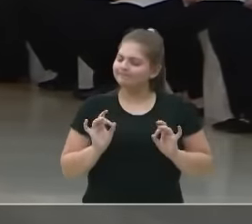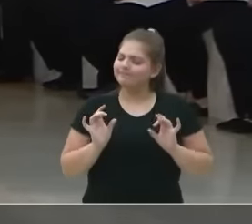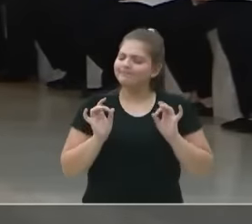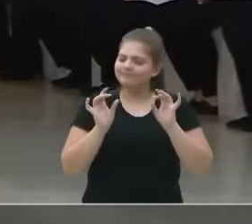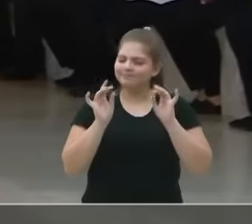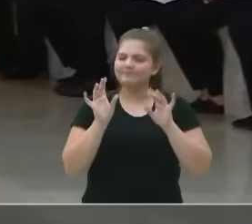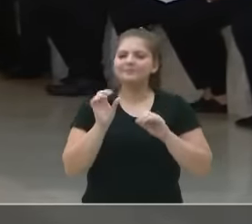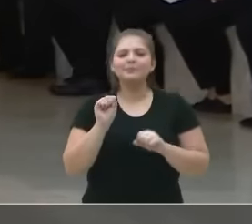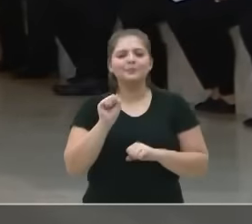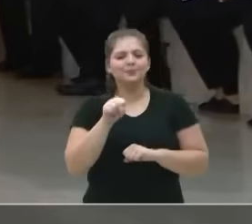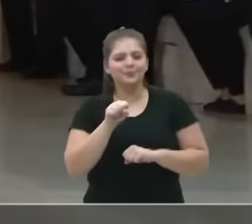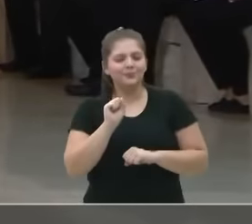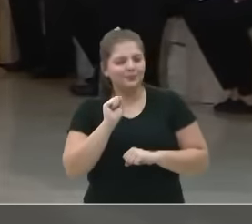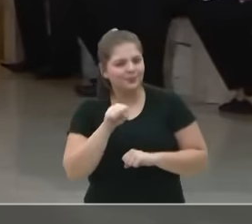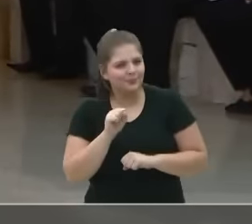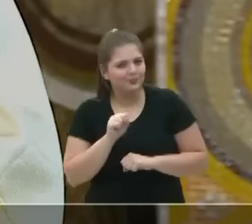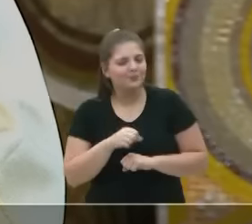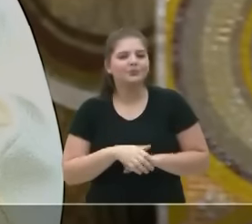como Jesus é